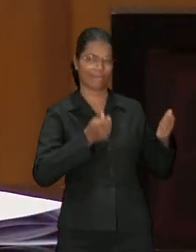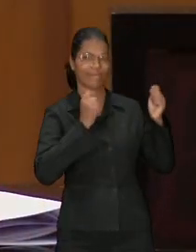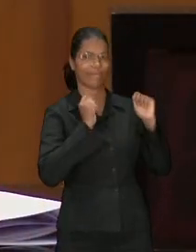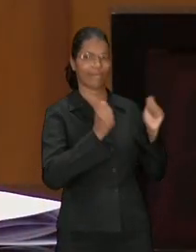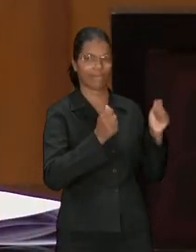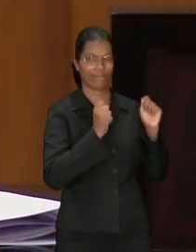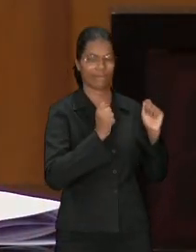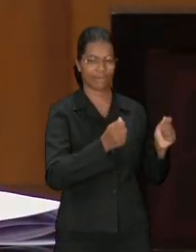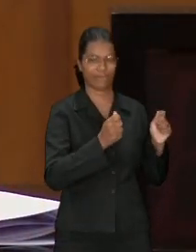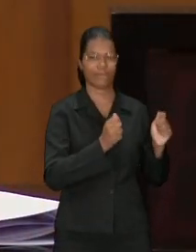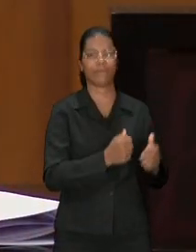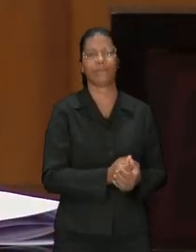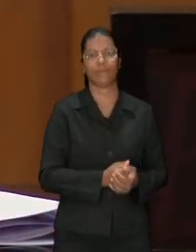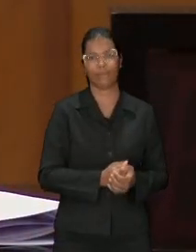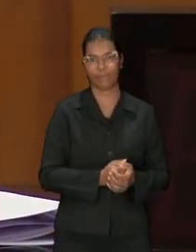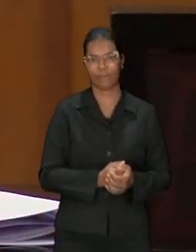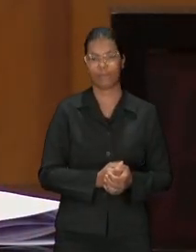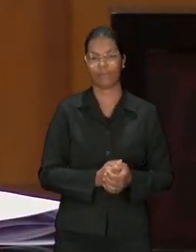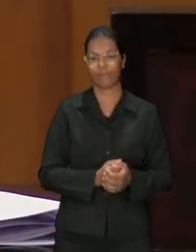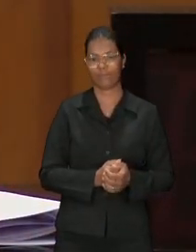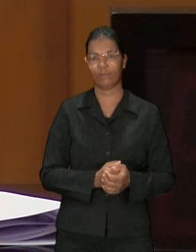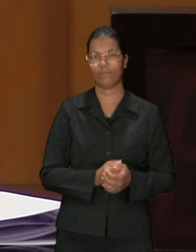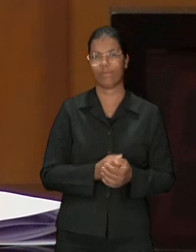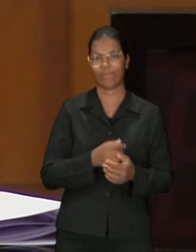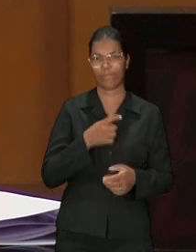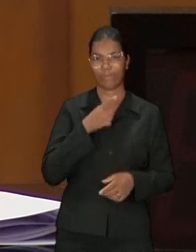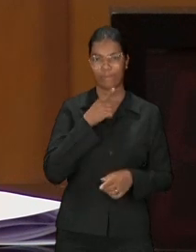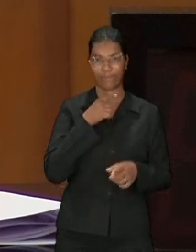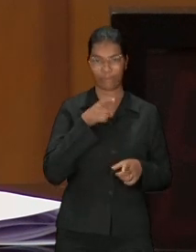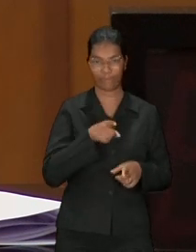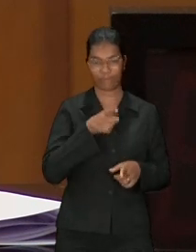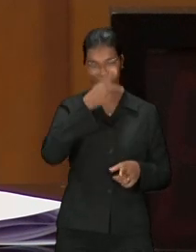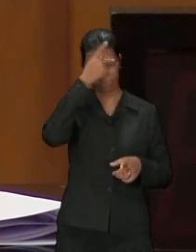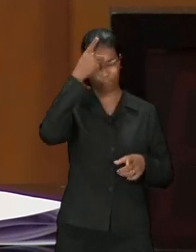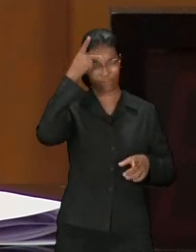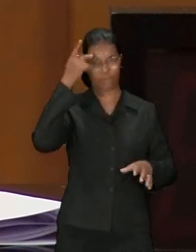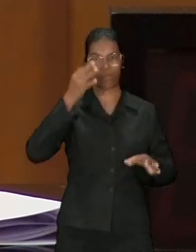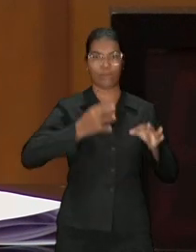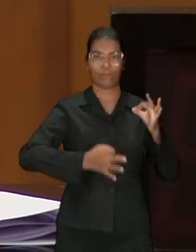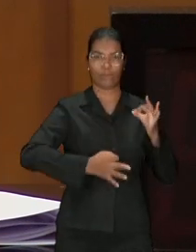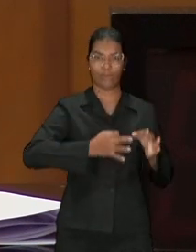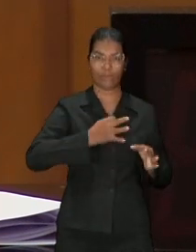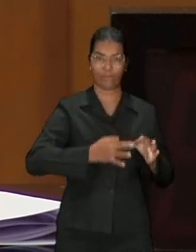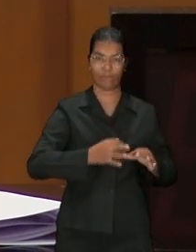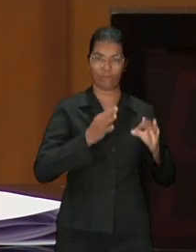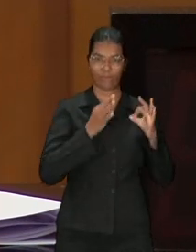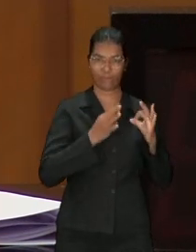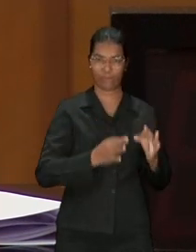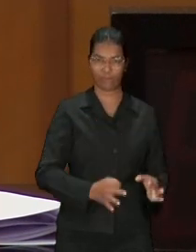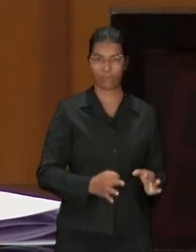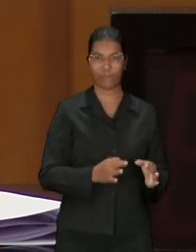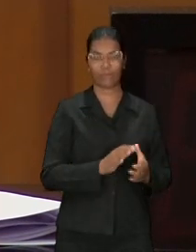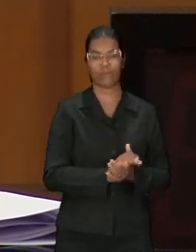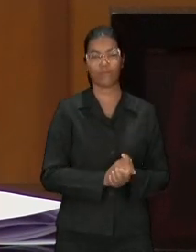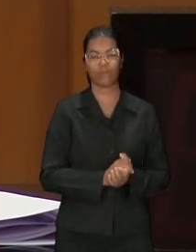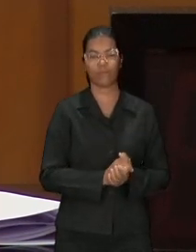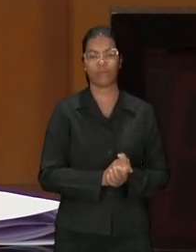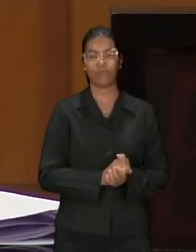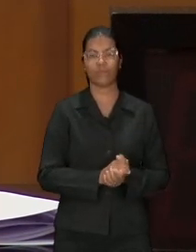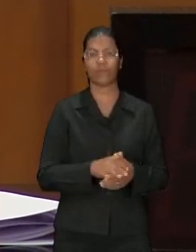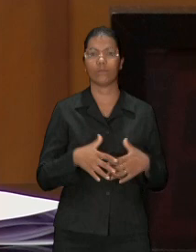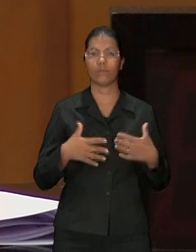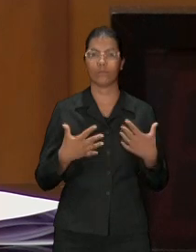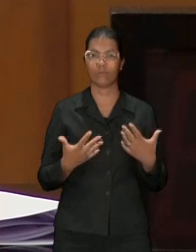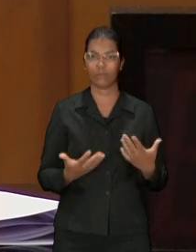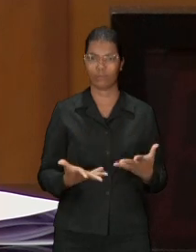de opressão e de injustiças contra uma minoria desassistida e que se não consegue